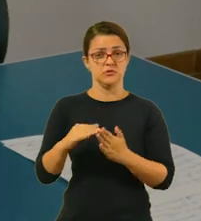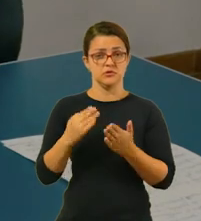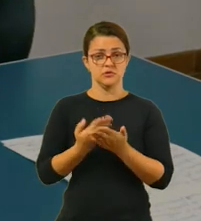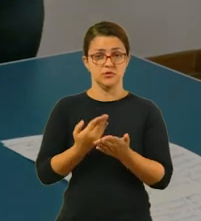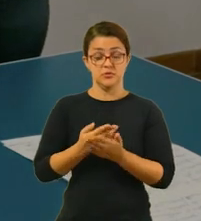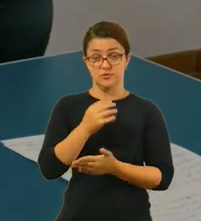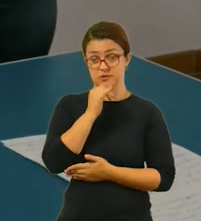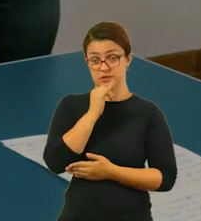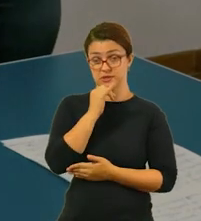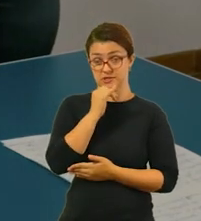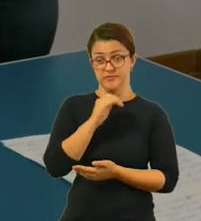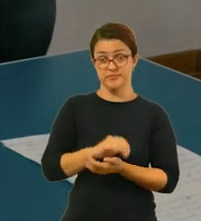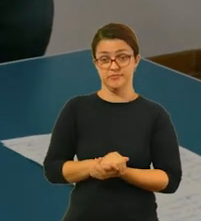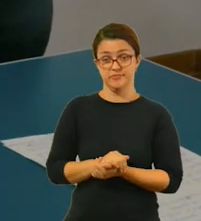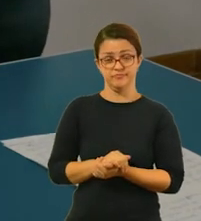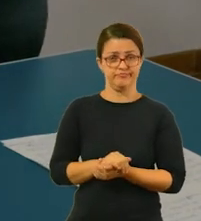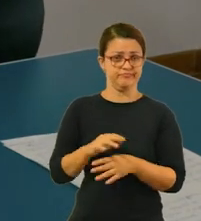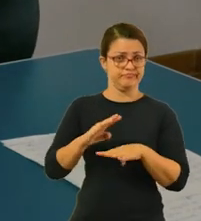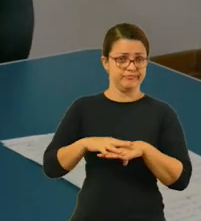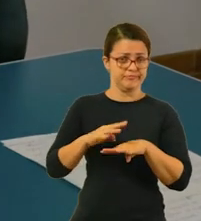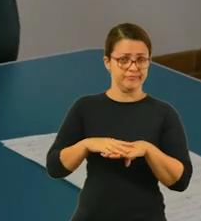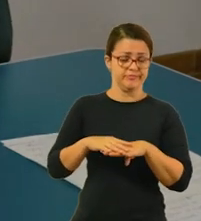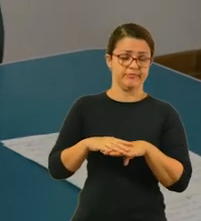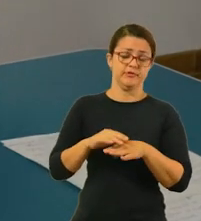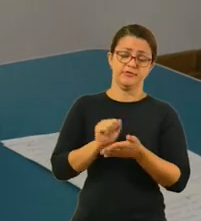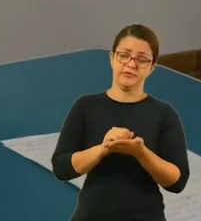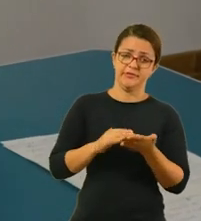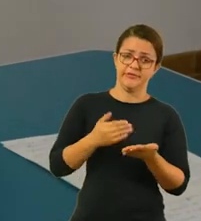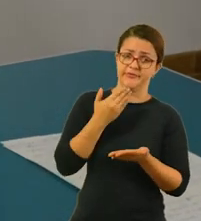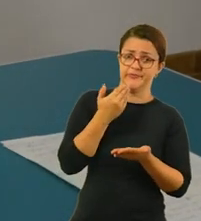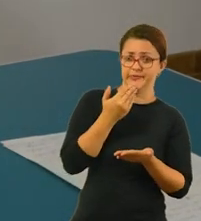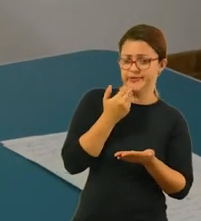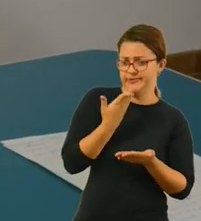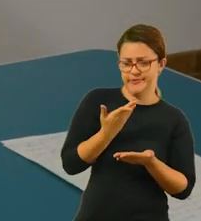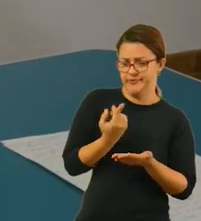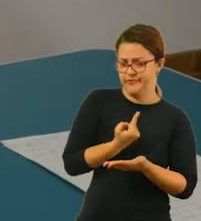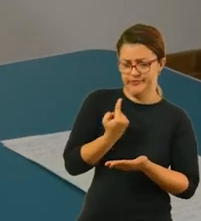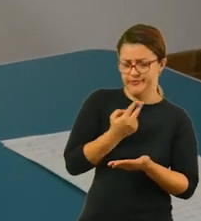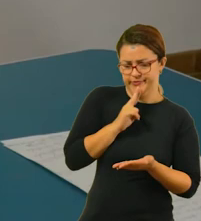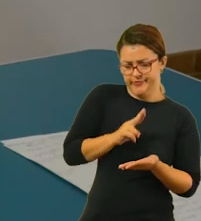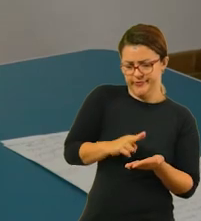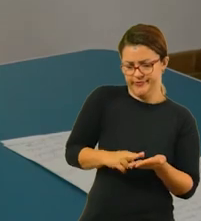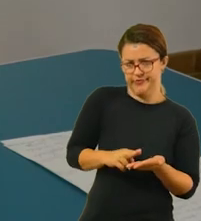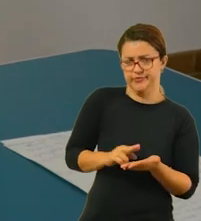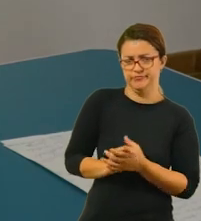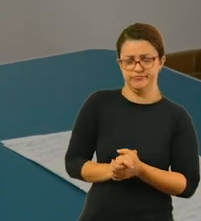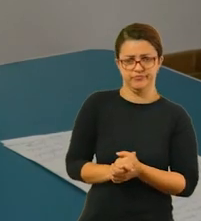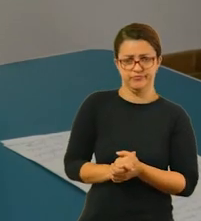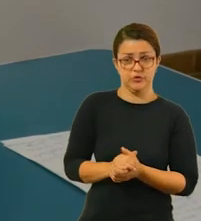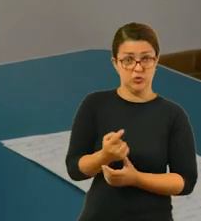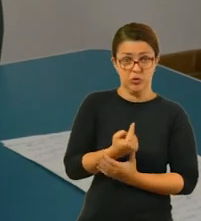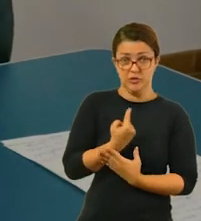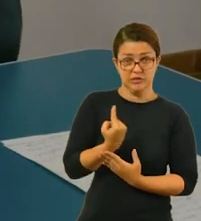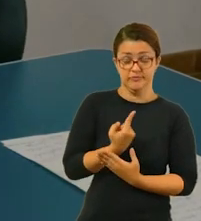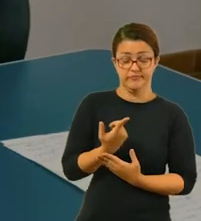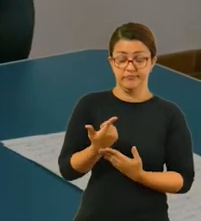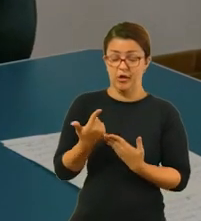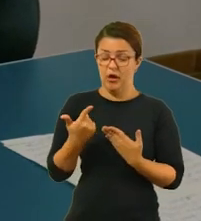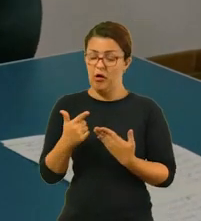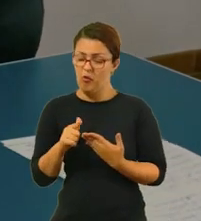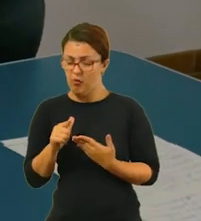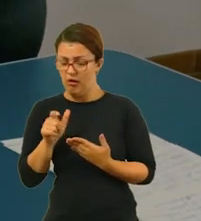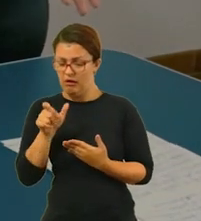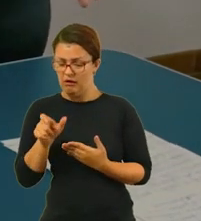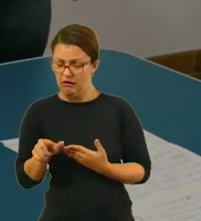acha as atividades de matemática muito fácil, você faz sozinho, não precisa da ajuda de ninguém. Então, coloca lá no faço sozinho. Mas agora, as atividades de